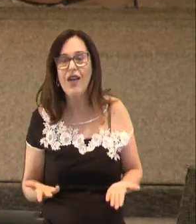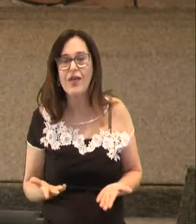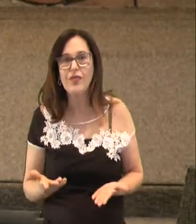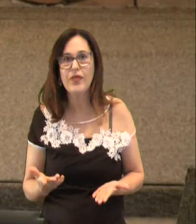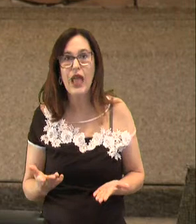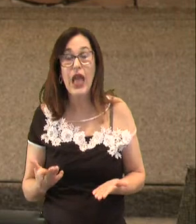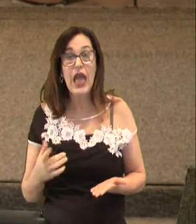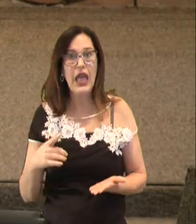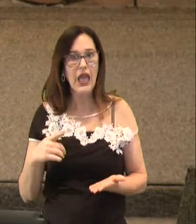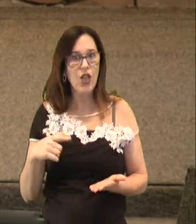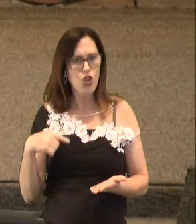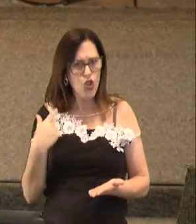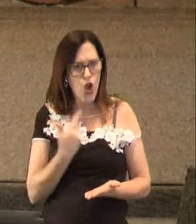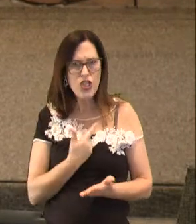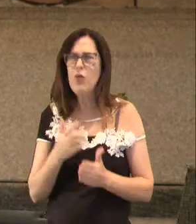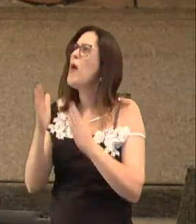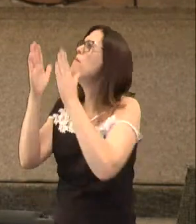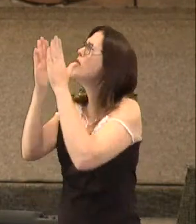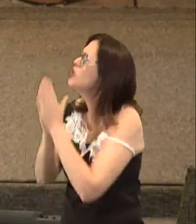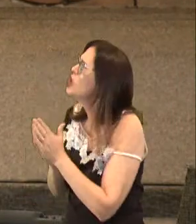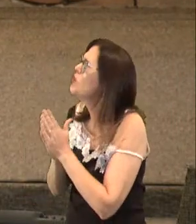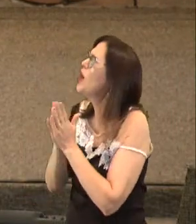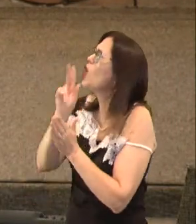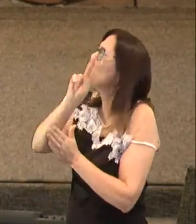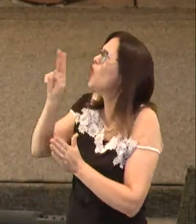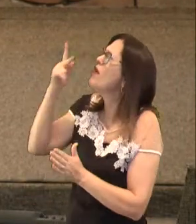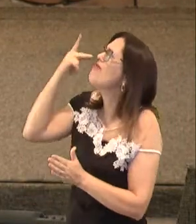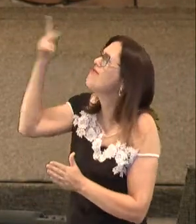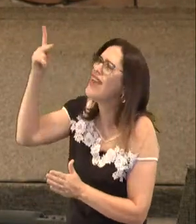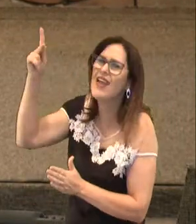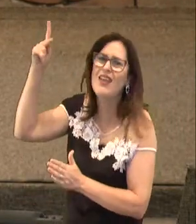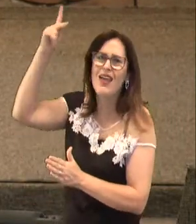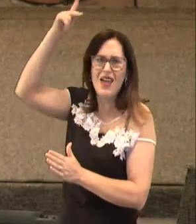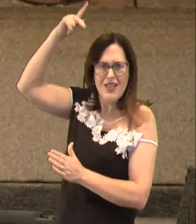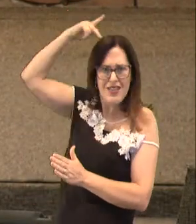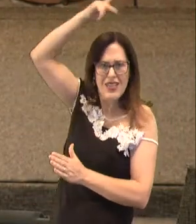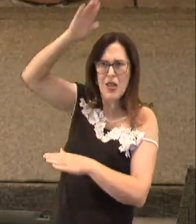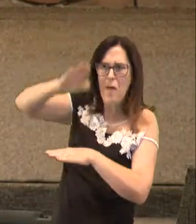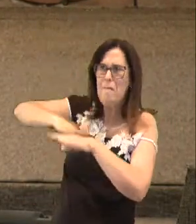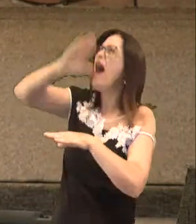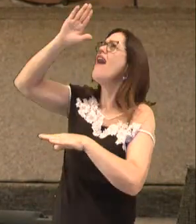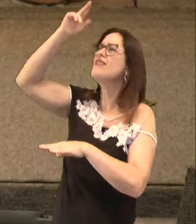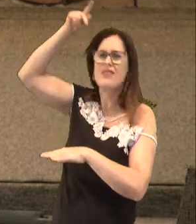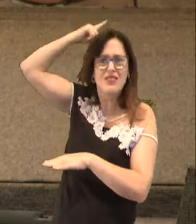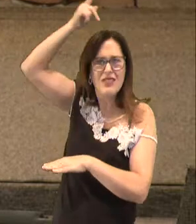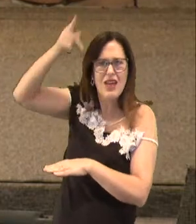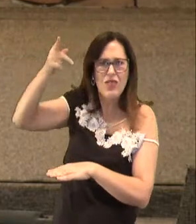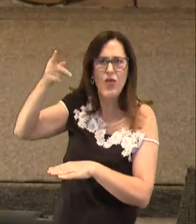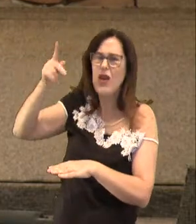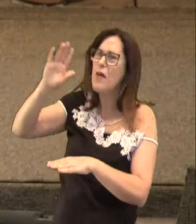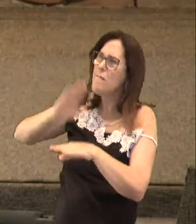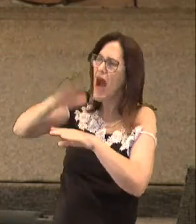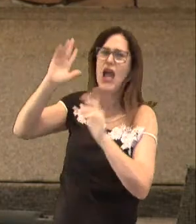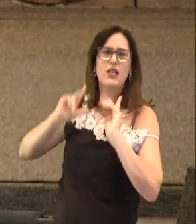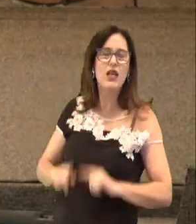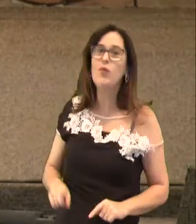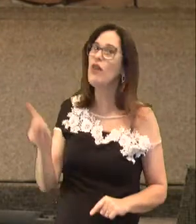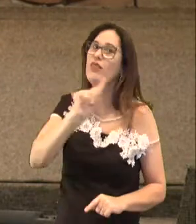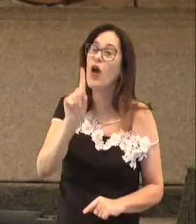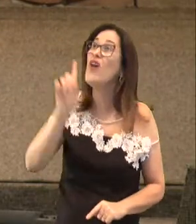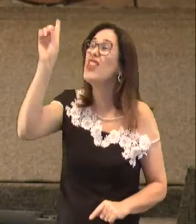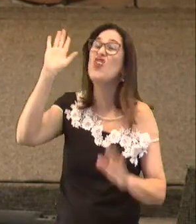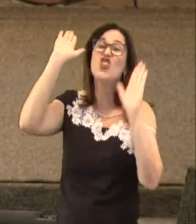aqui rogando a Deus para que o nome dele seja ainda mais santo, que alcance mais santidade, que alcance mais pureza. Deus